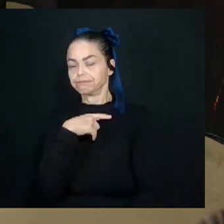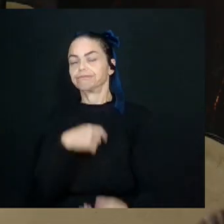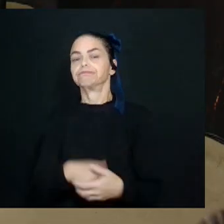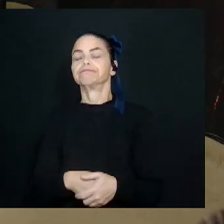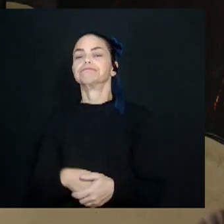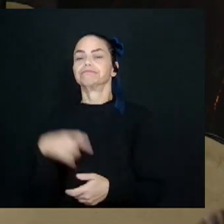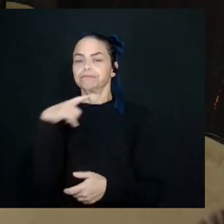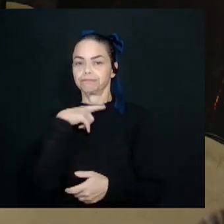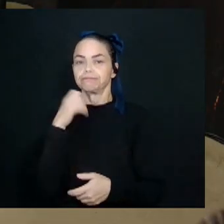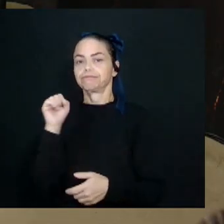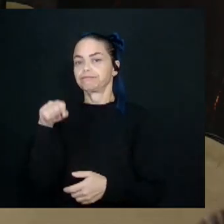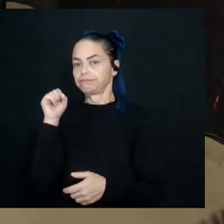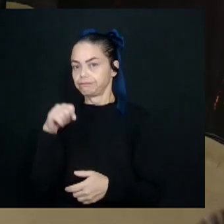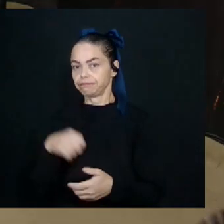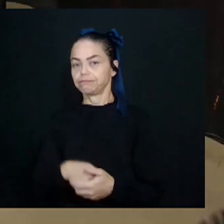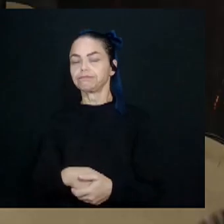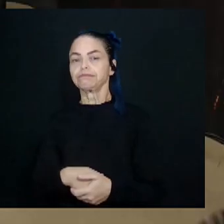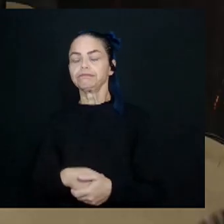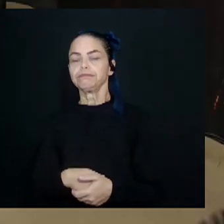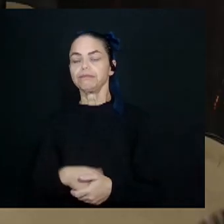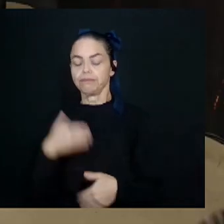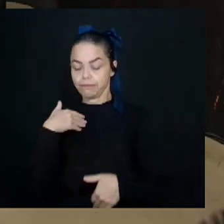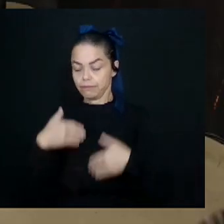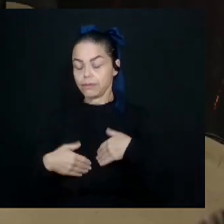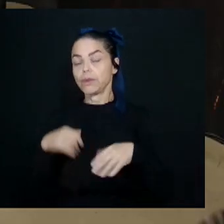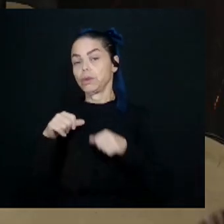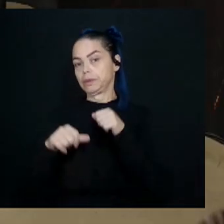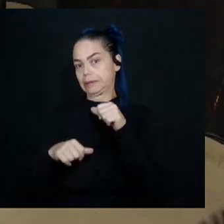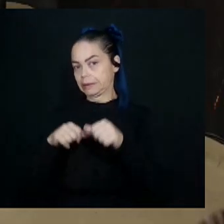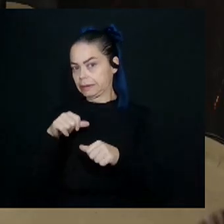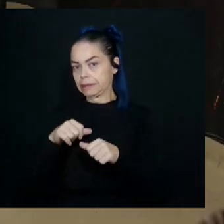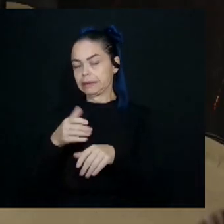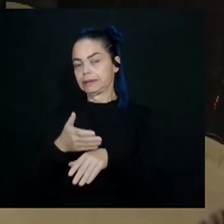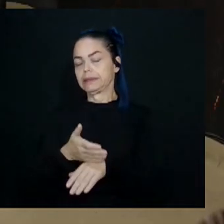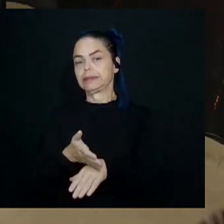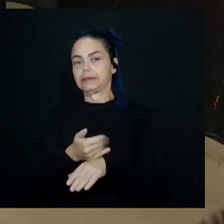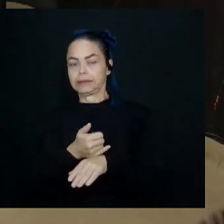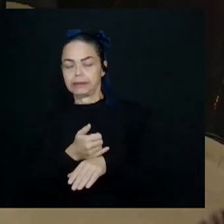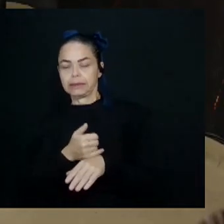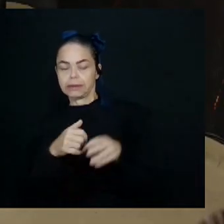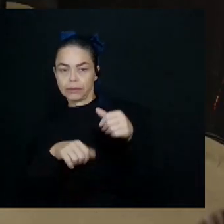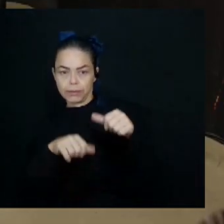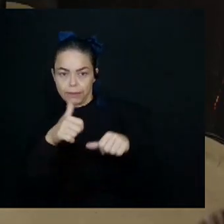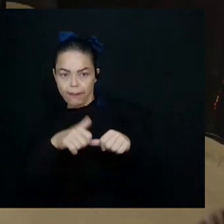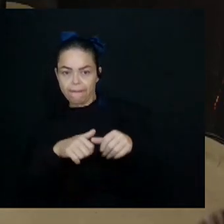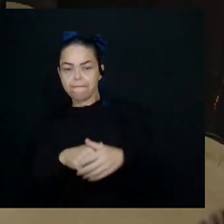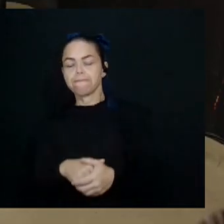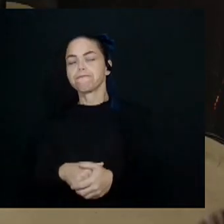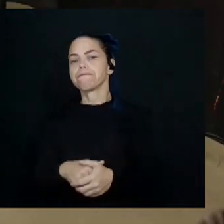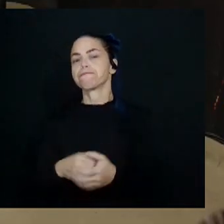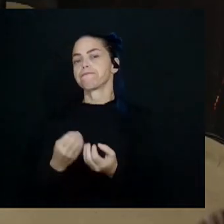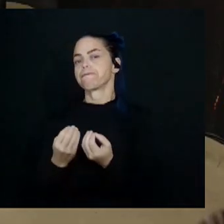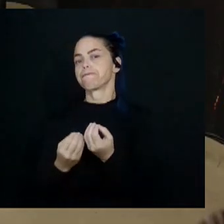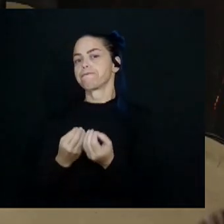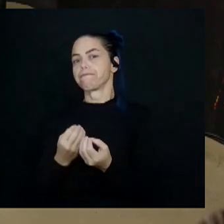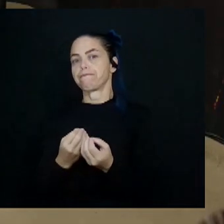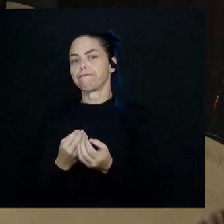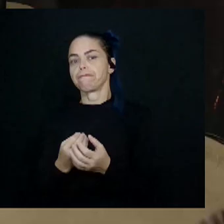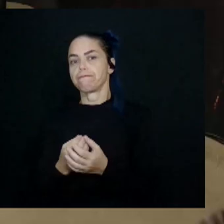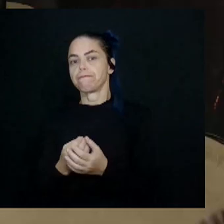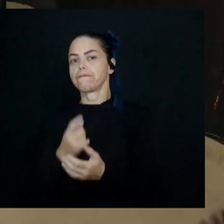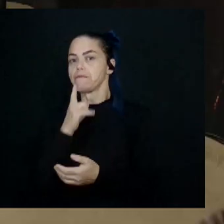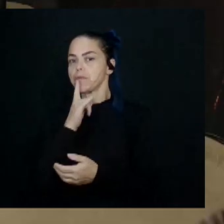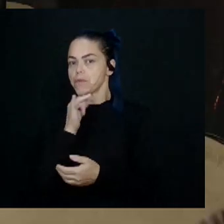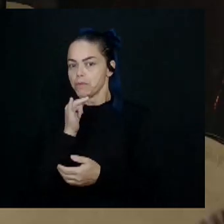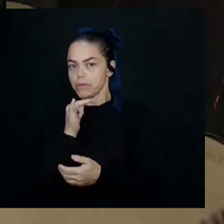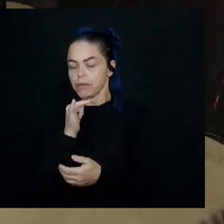sim, essa puberdade precoce. Aí você avalia como os pais